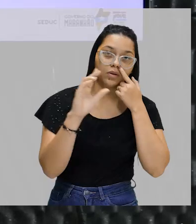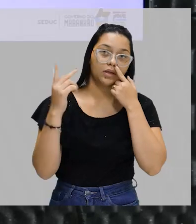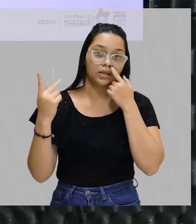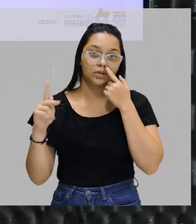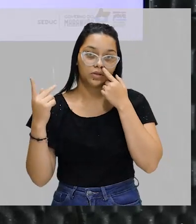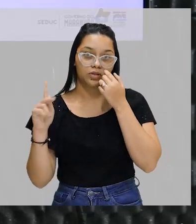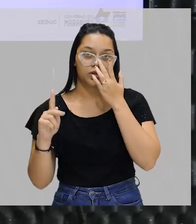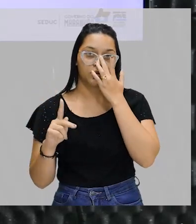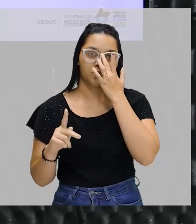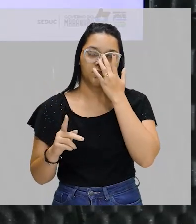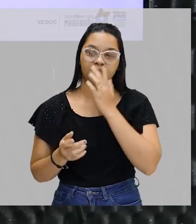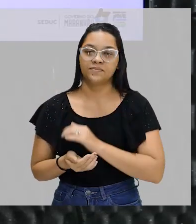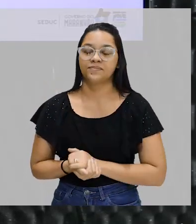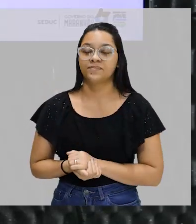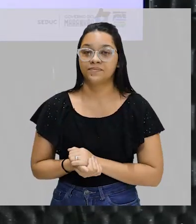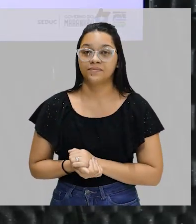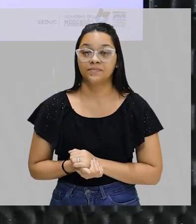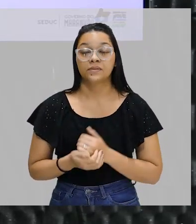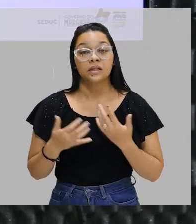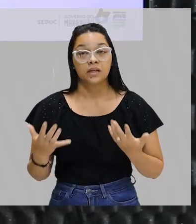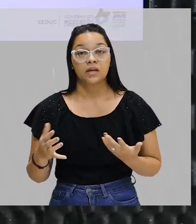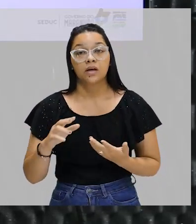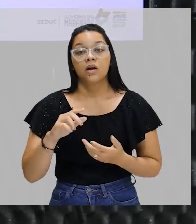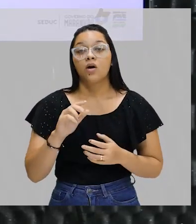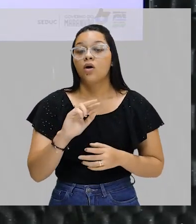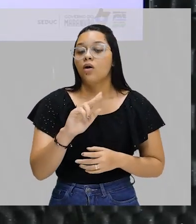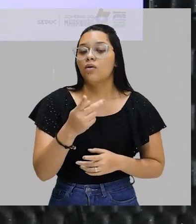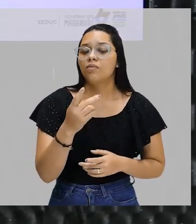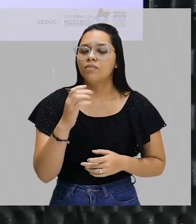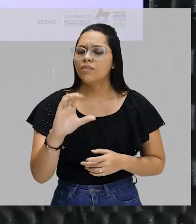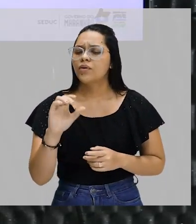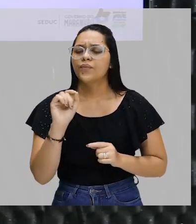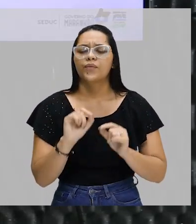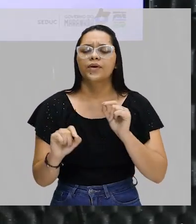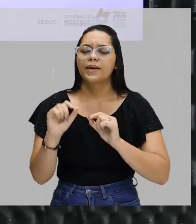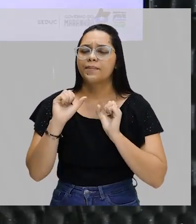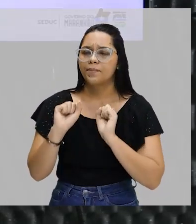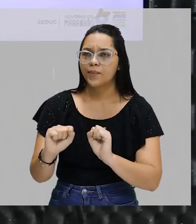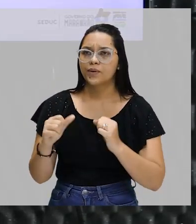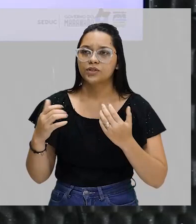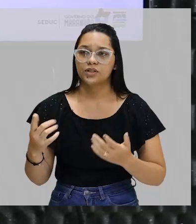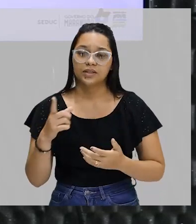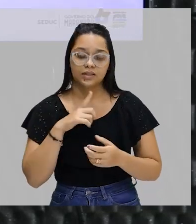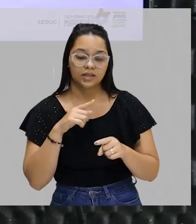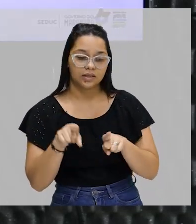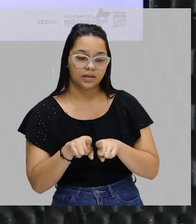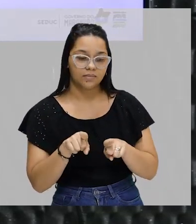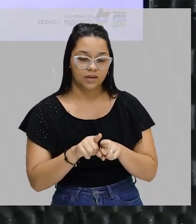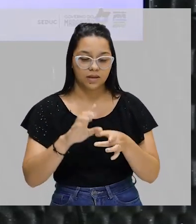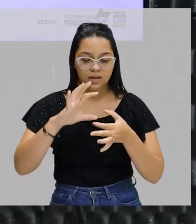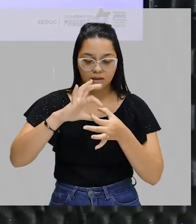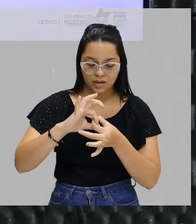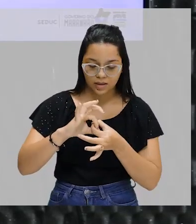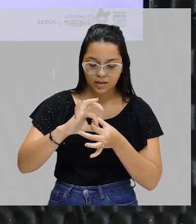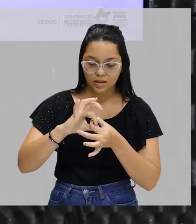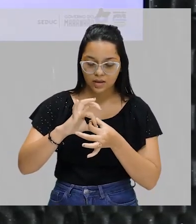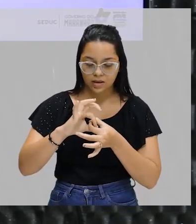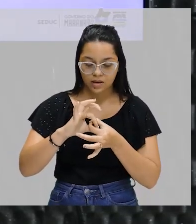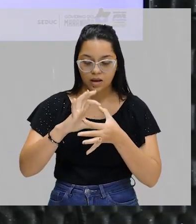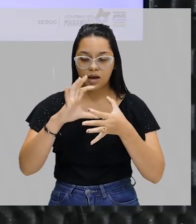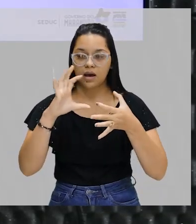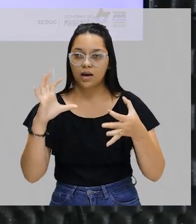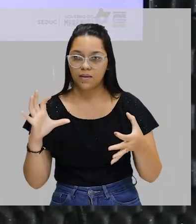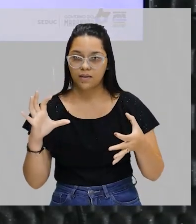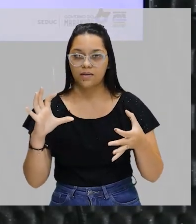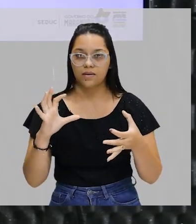e hidrogênio, certo? Os hidrocarbonetos, eles podem ser tanto de cadeia aberta,